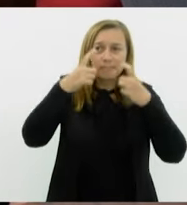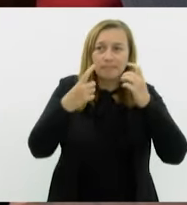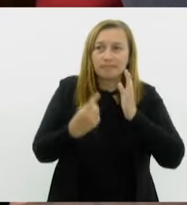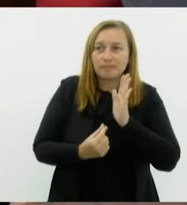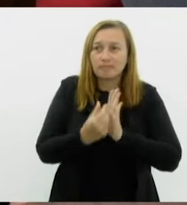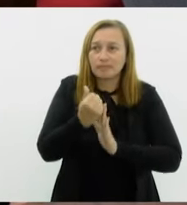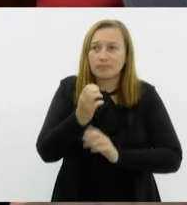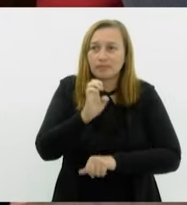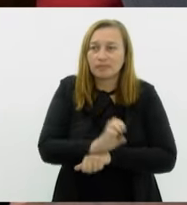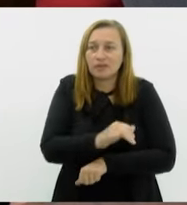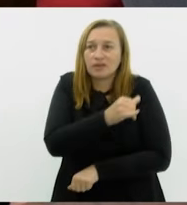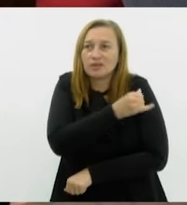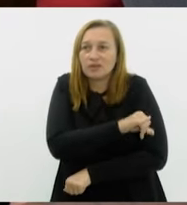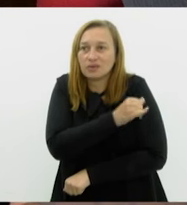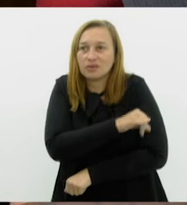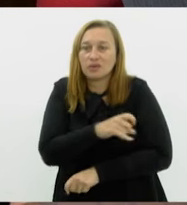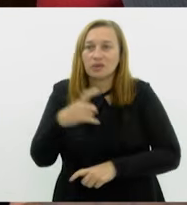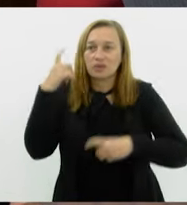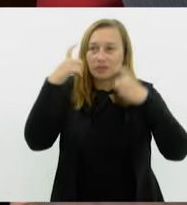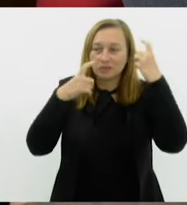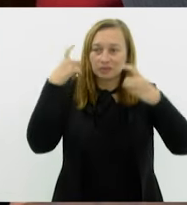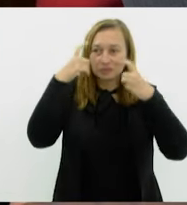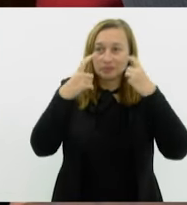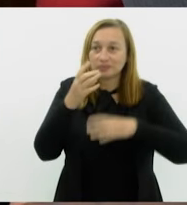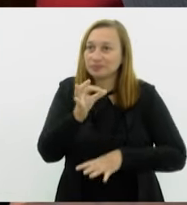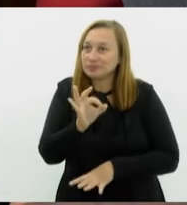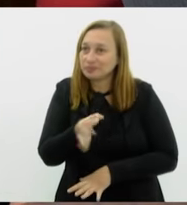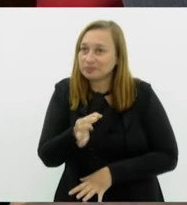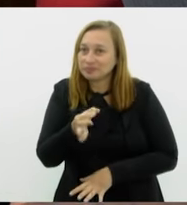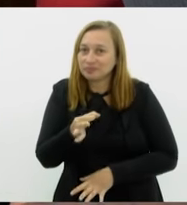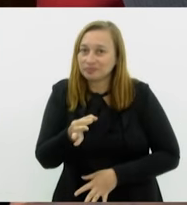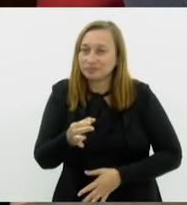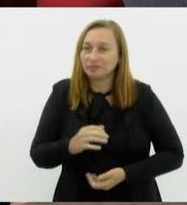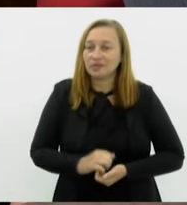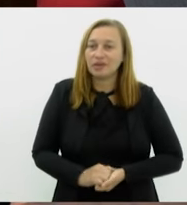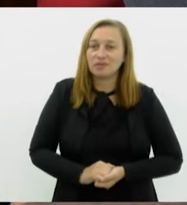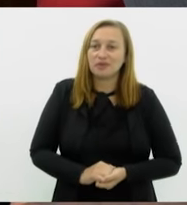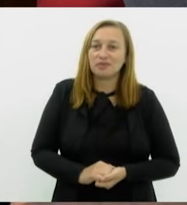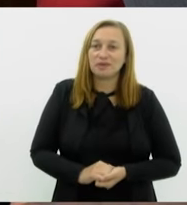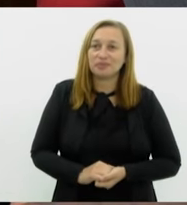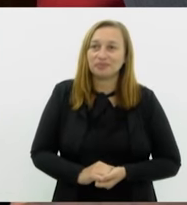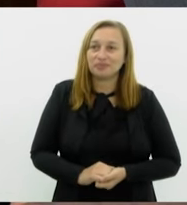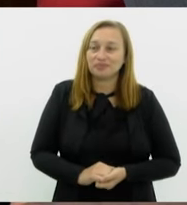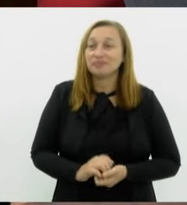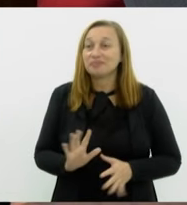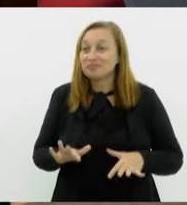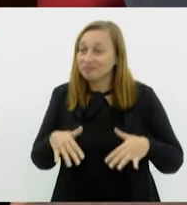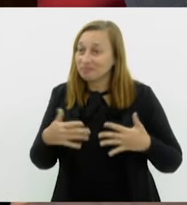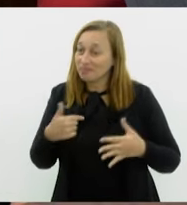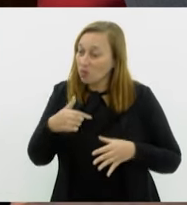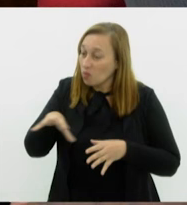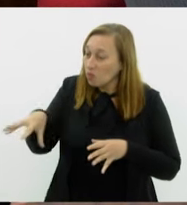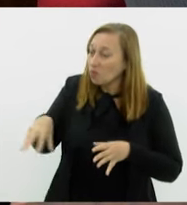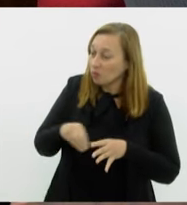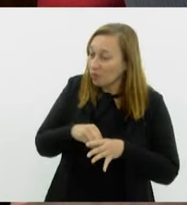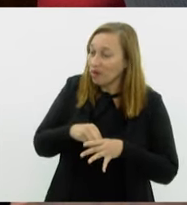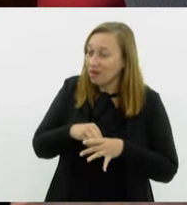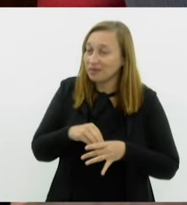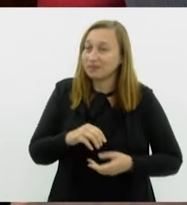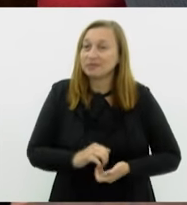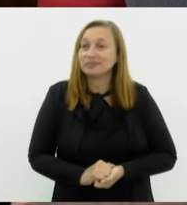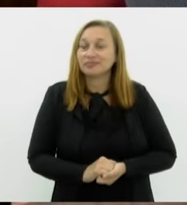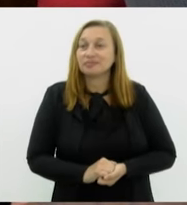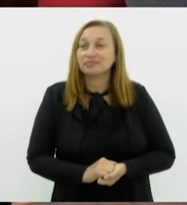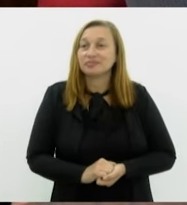Rio. Uma preocupação, de fato, relevante, na qual eu também me incluo. Fizeram,